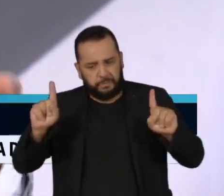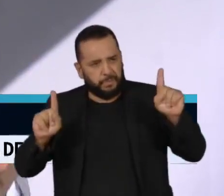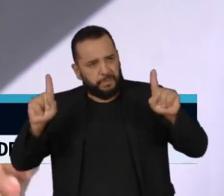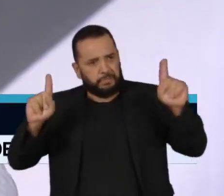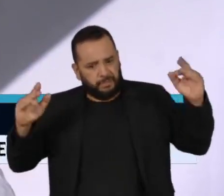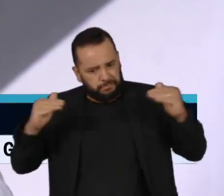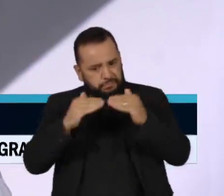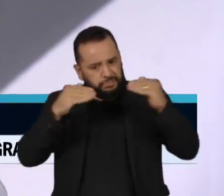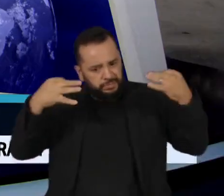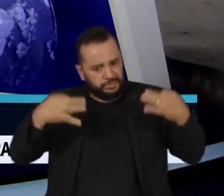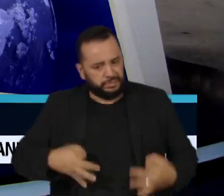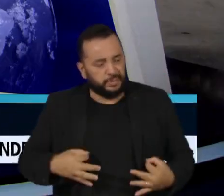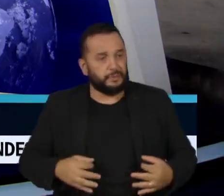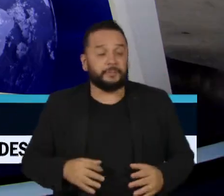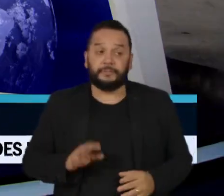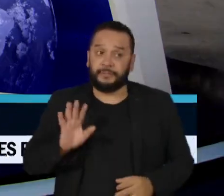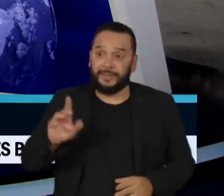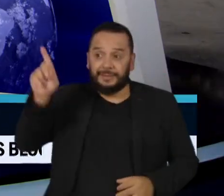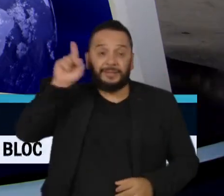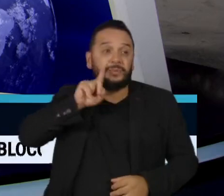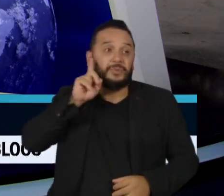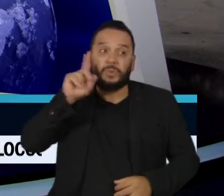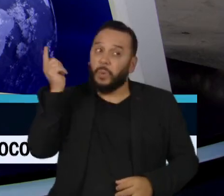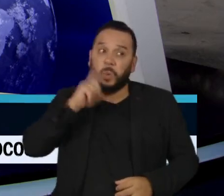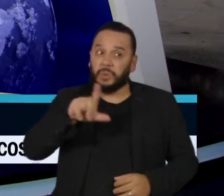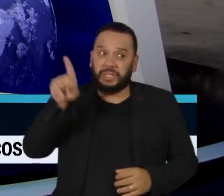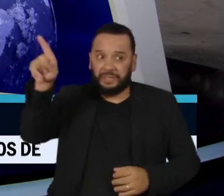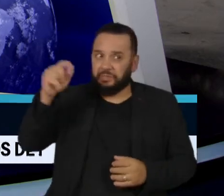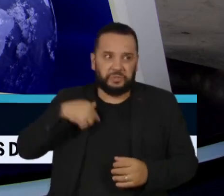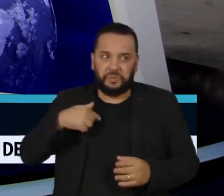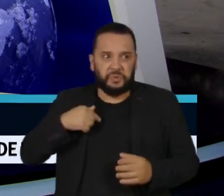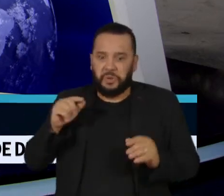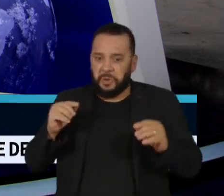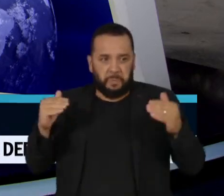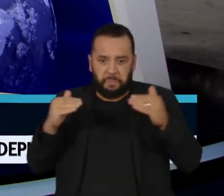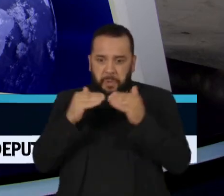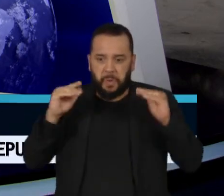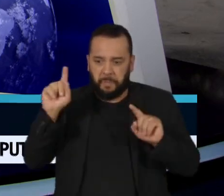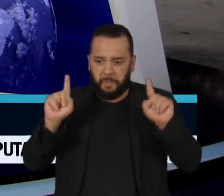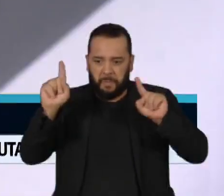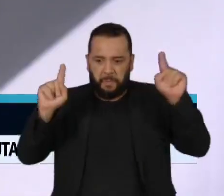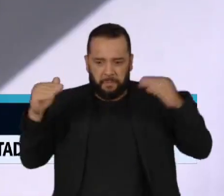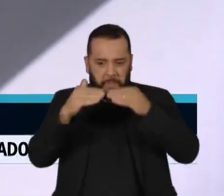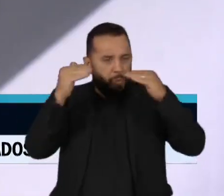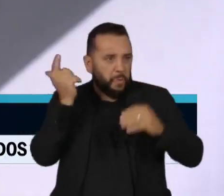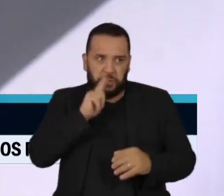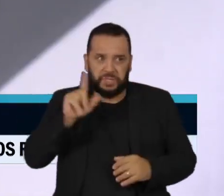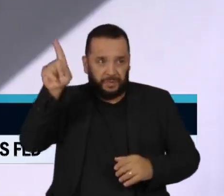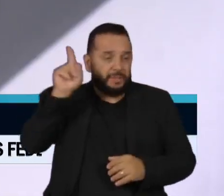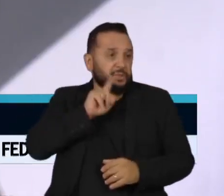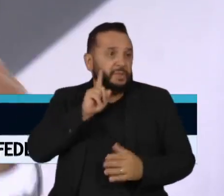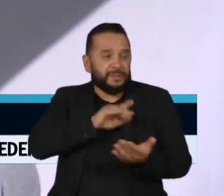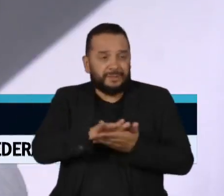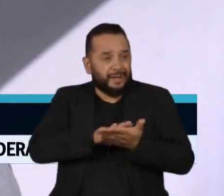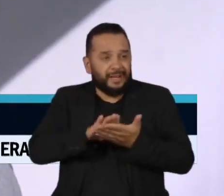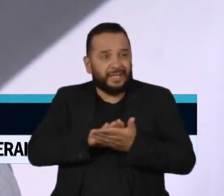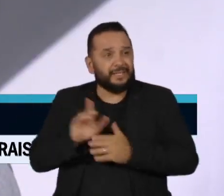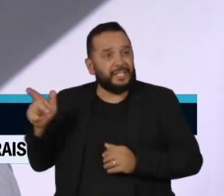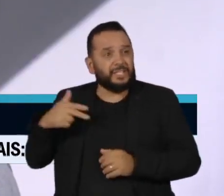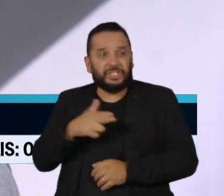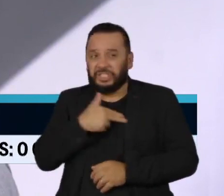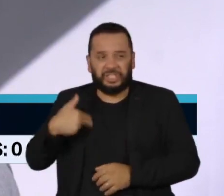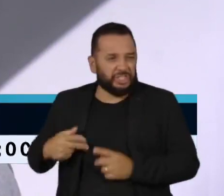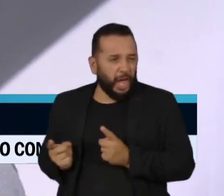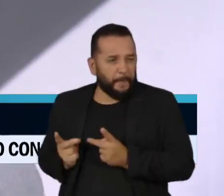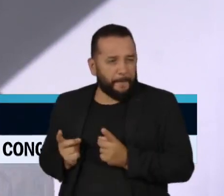nem os Estados Unidos conseguiram e a China vem aí, eles vêm atropelando, como tem atropelado o mundo inteiro, e o fato não é que a China vende